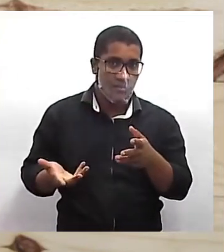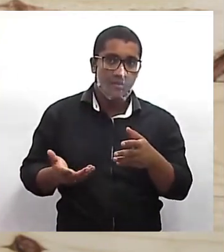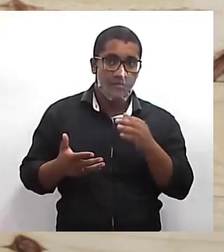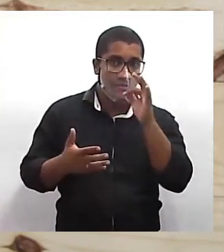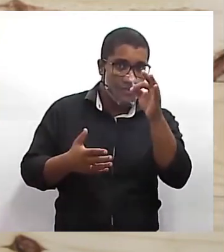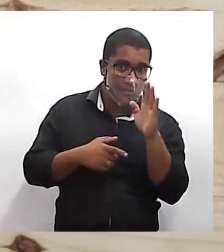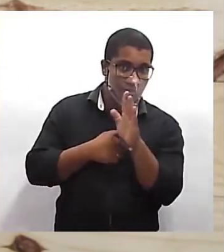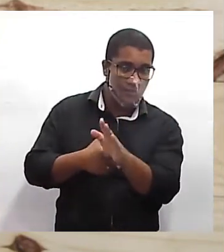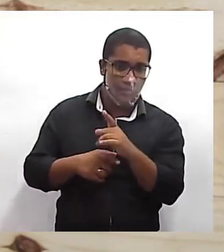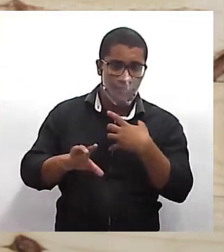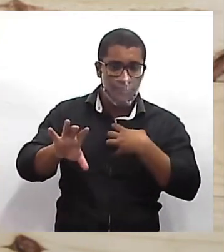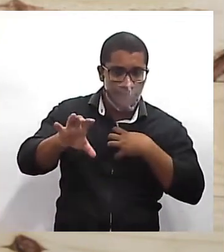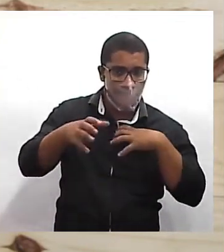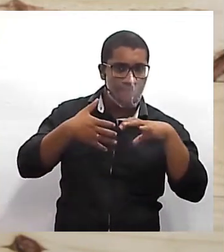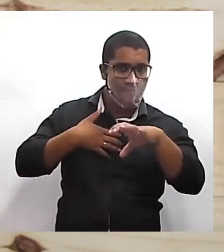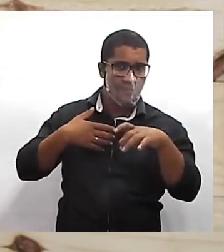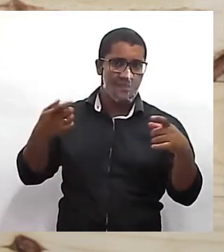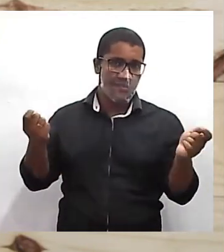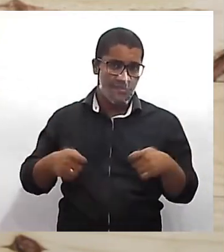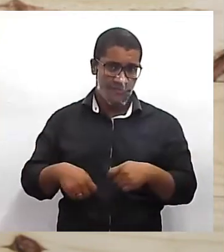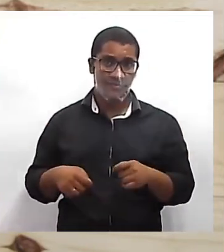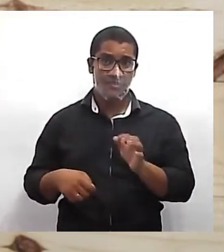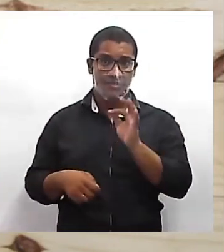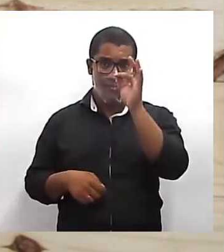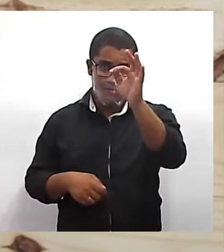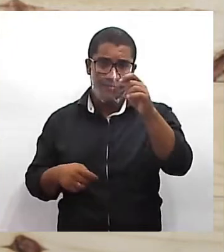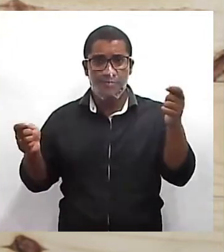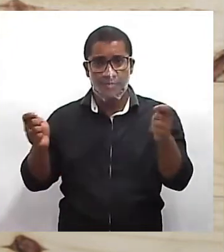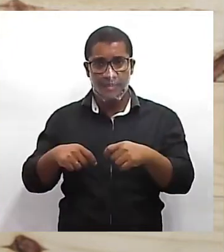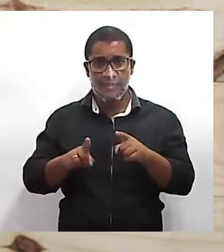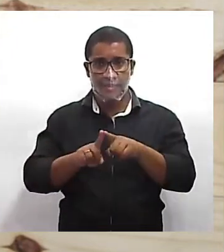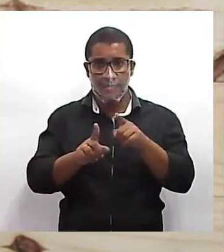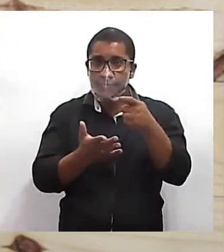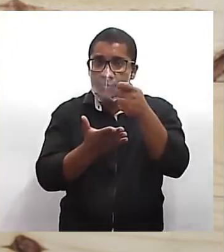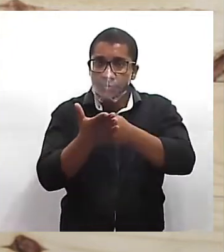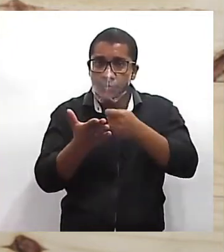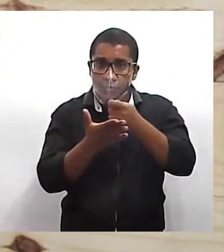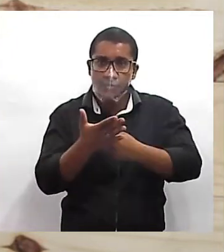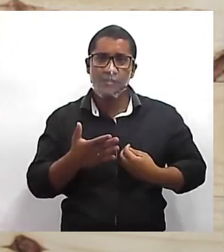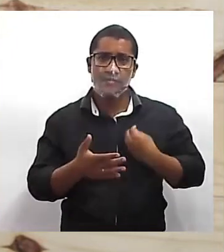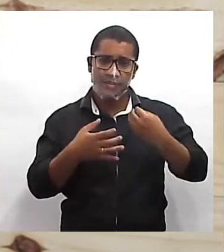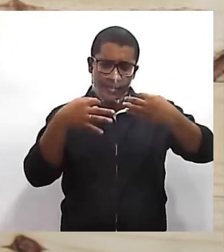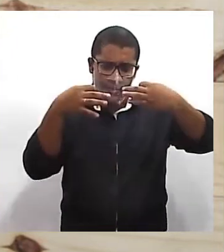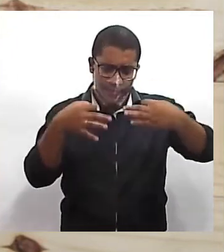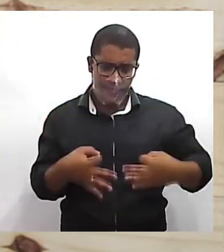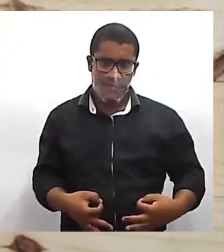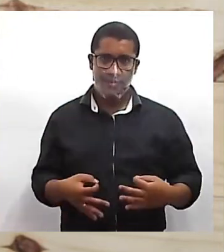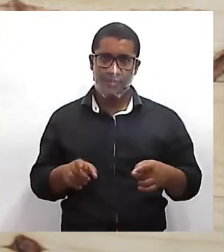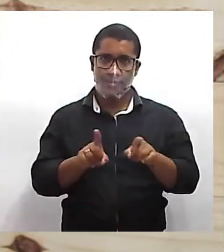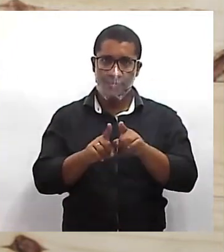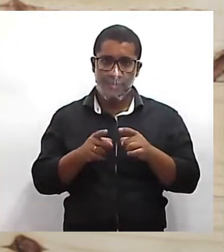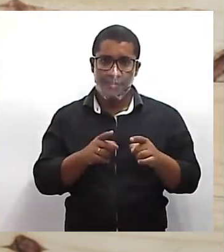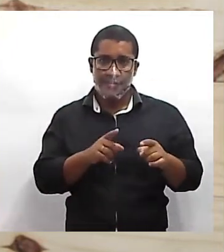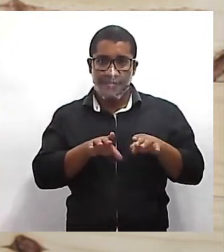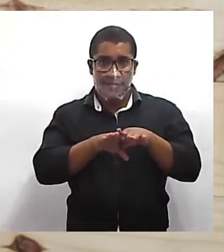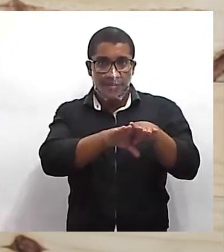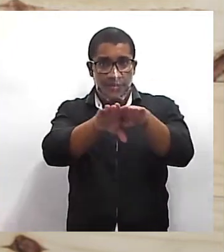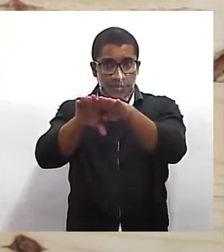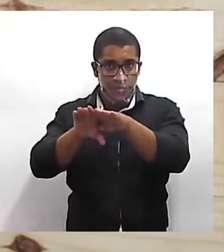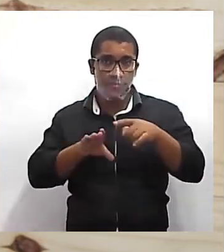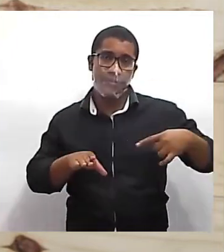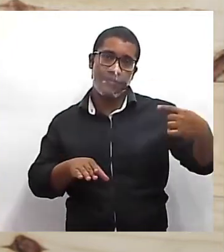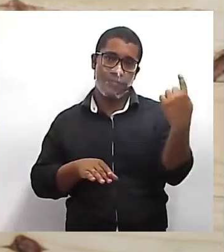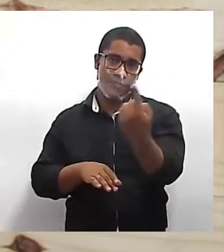ter a empatia, ter o conhecimento necessário de lutar por uma vida mais justa, mais igualitária para todos